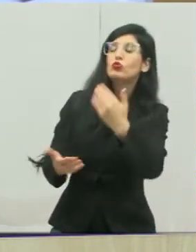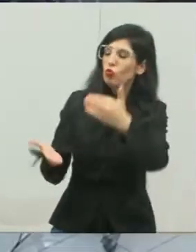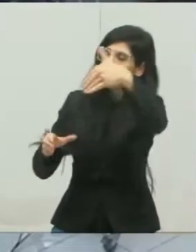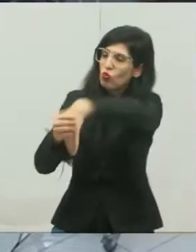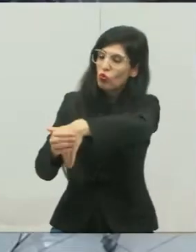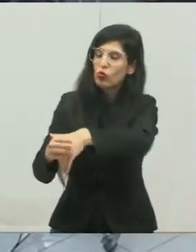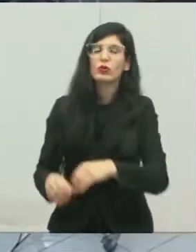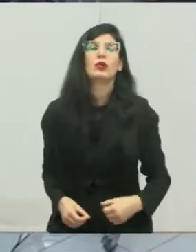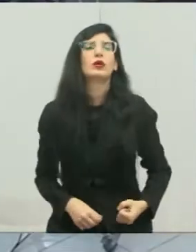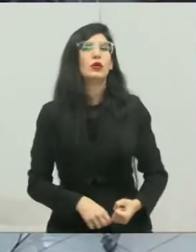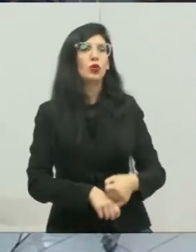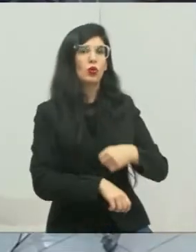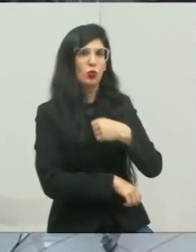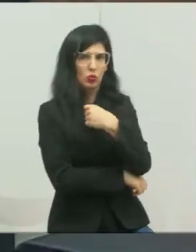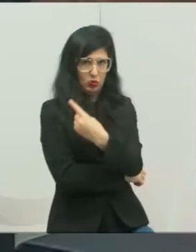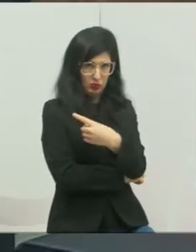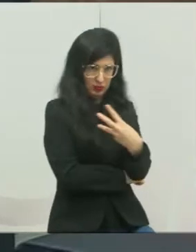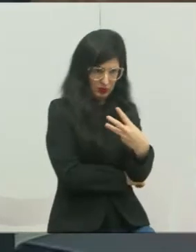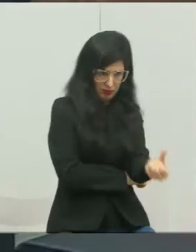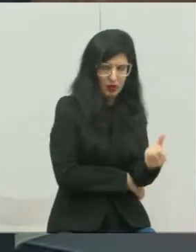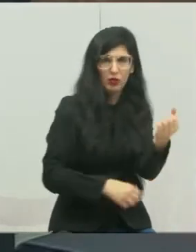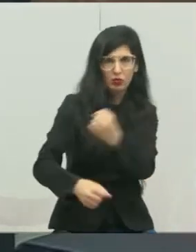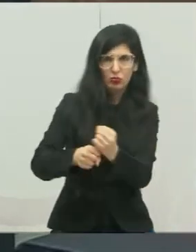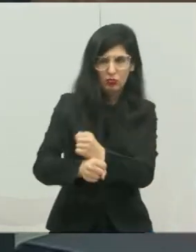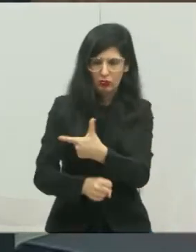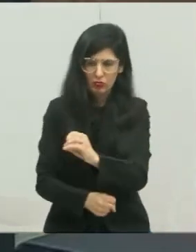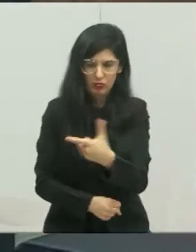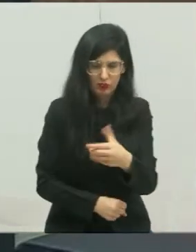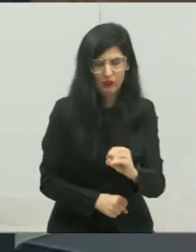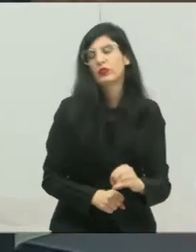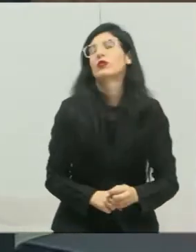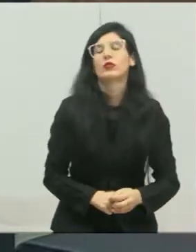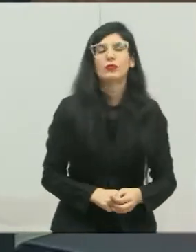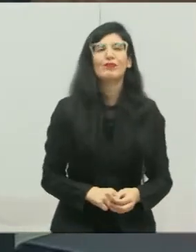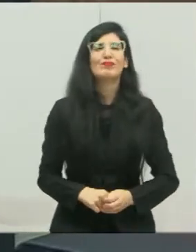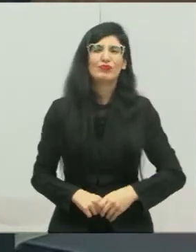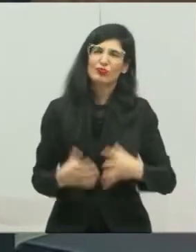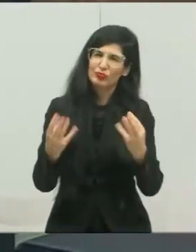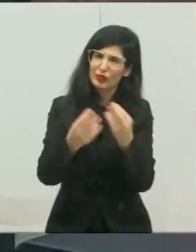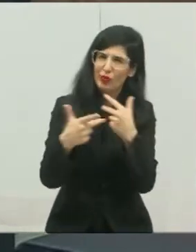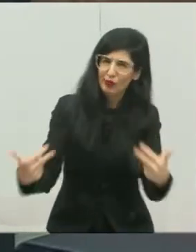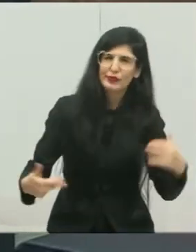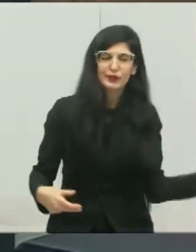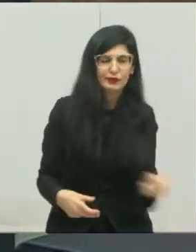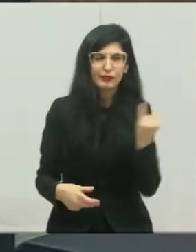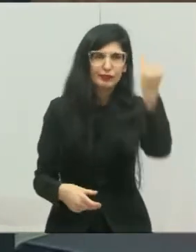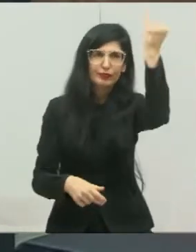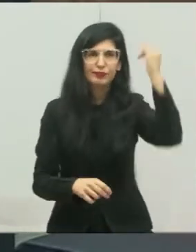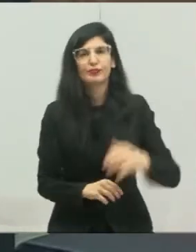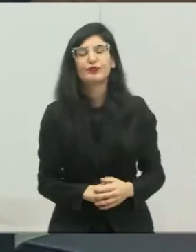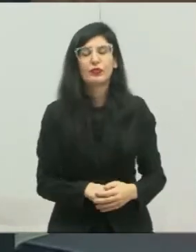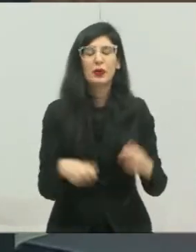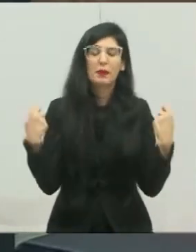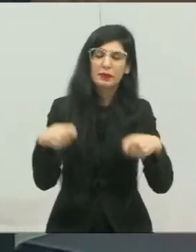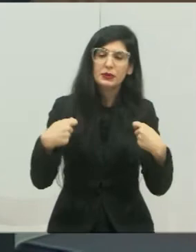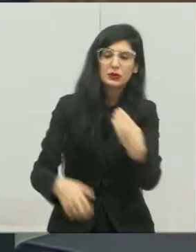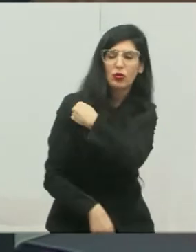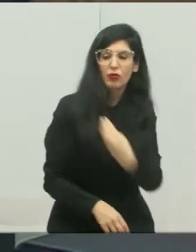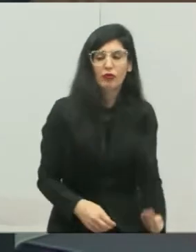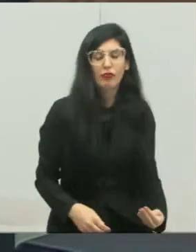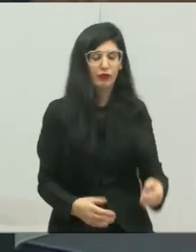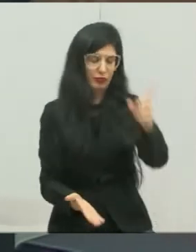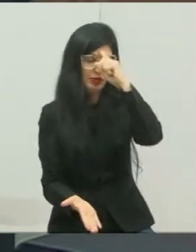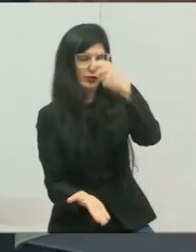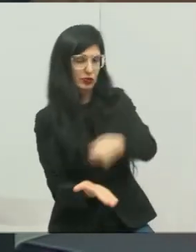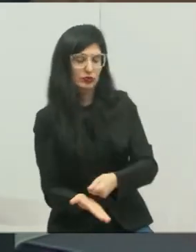informação número 136 de 2020, ele tem várias questões importantes de atitude do poder público. O